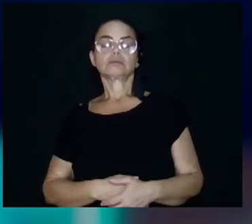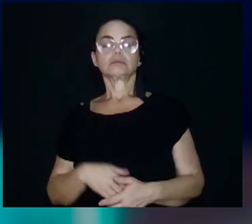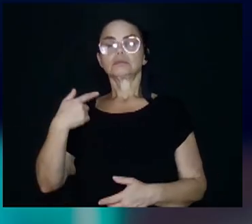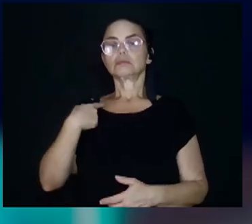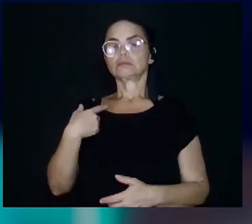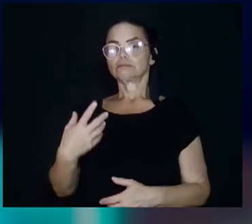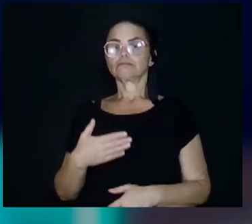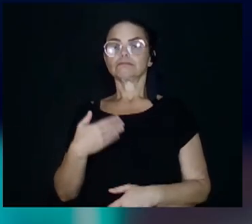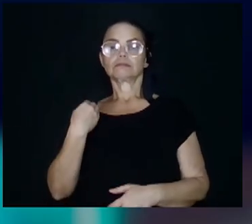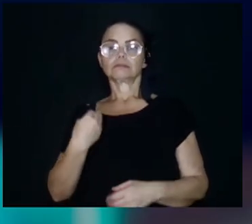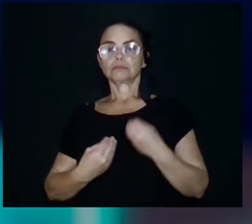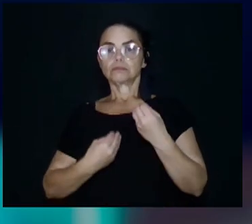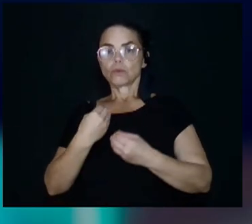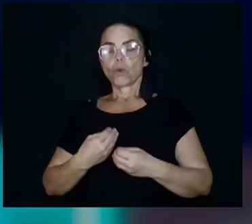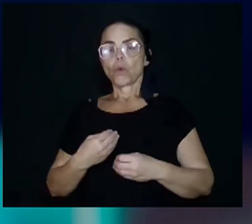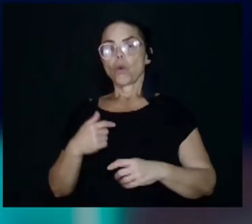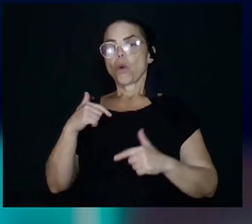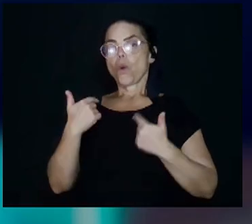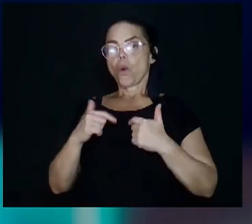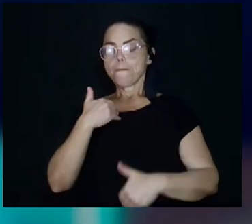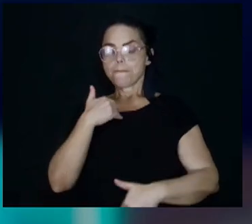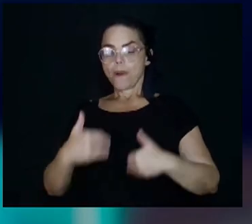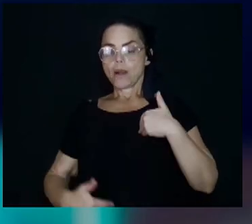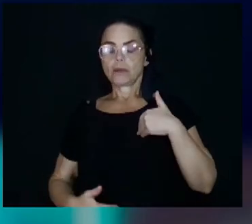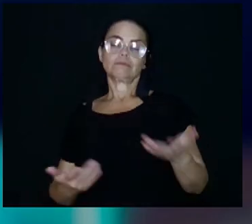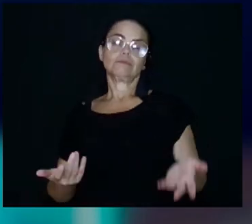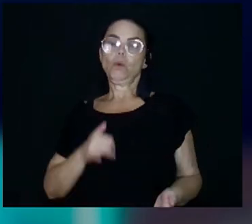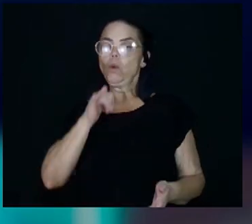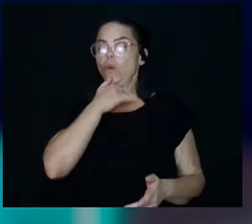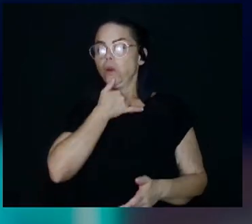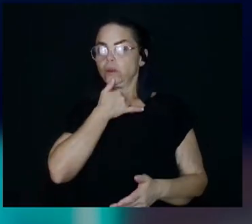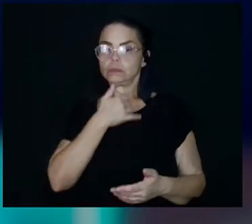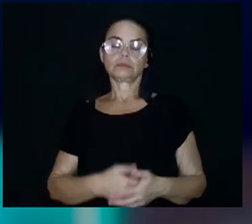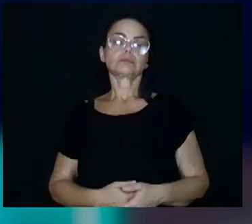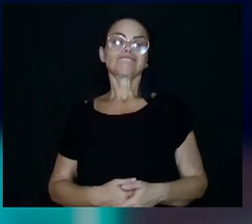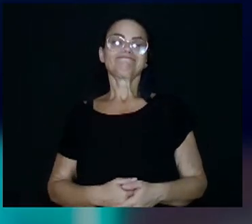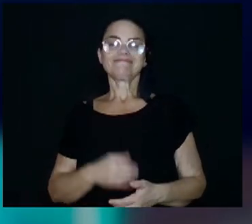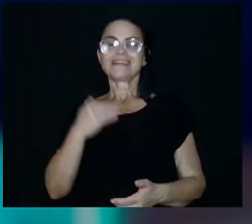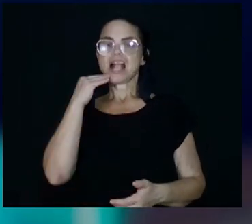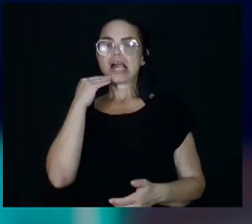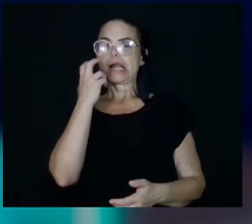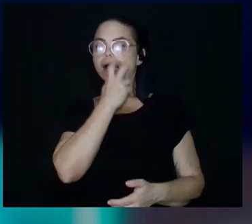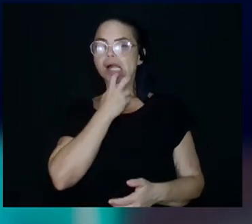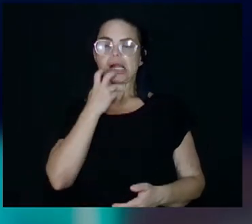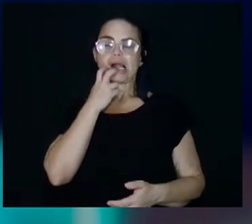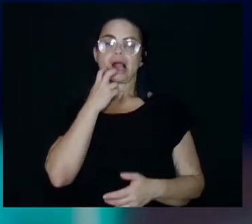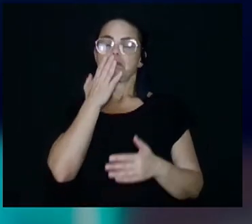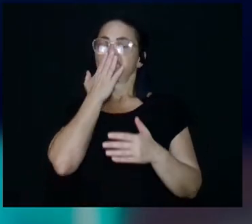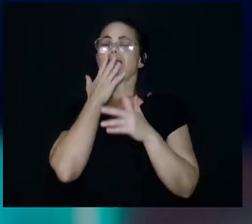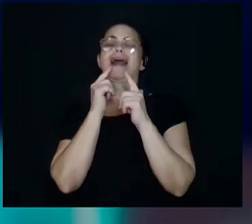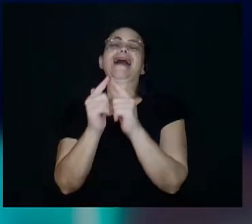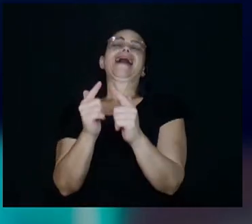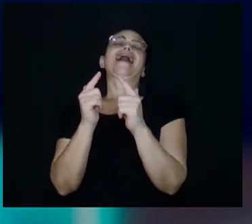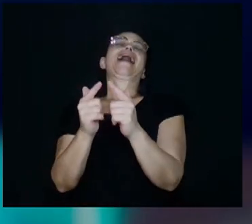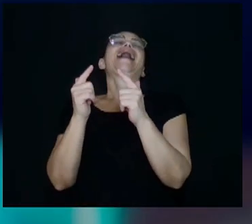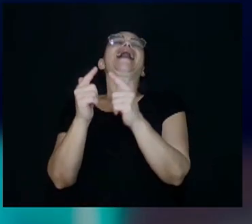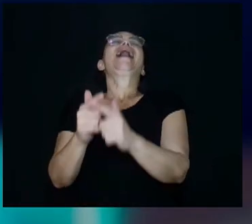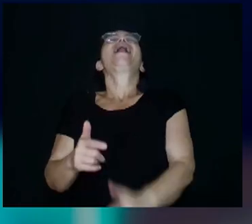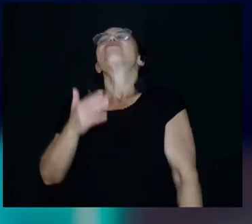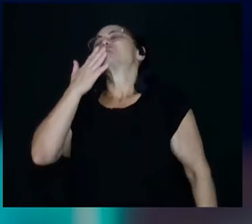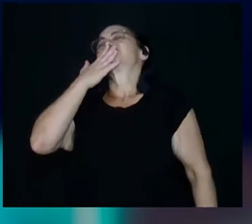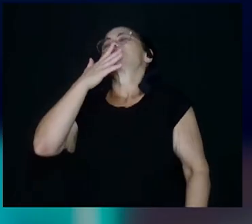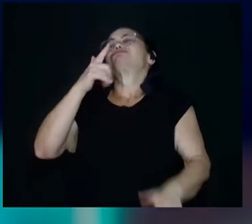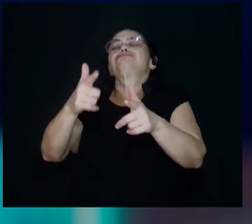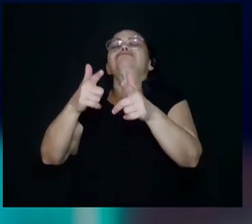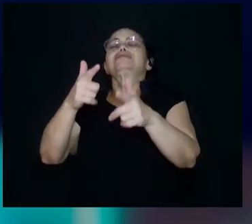trabalhar. Mas, infelizmente, a gagueira é vista como algo engraçado, algo que pode... E ninguém entende o que está